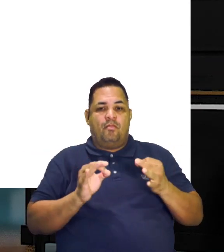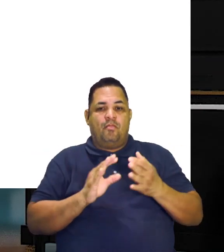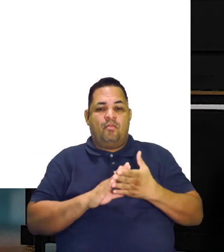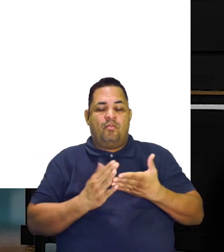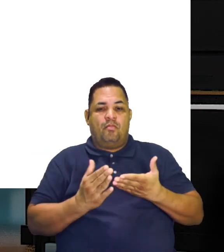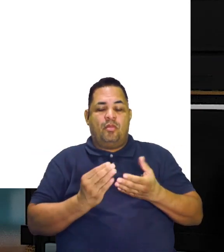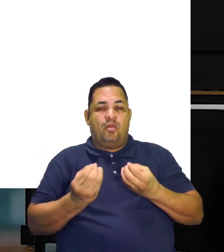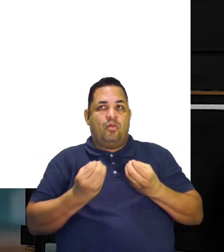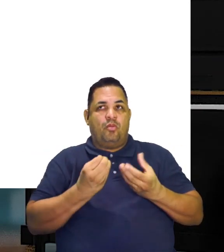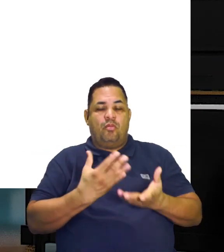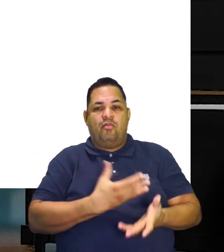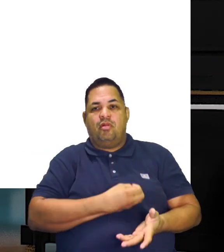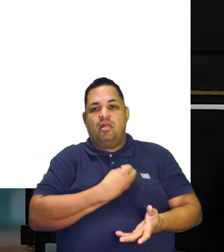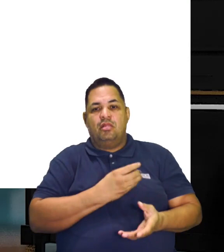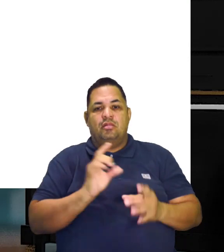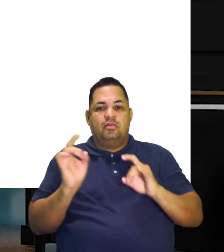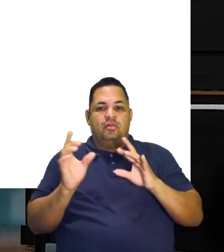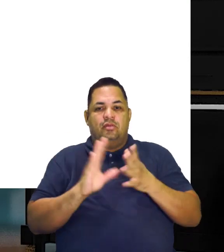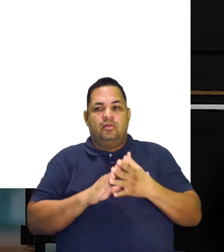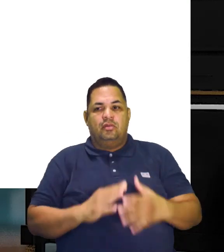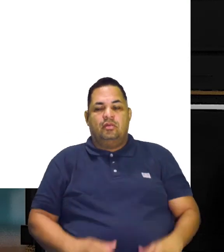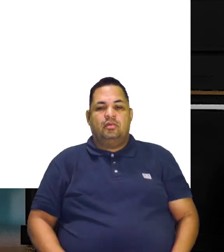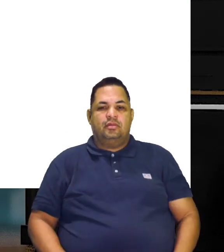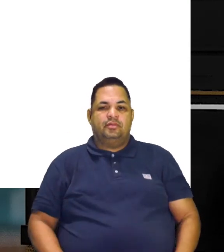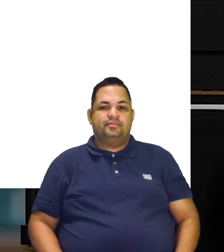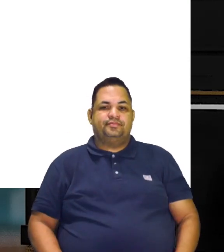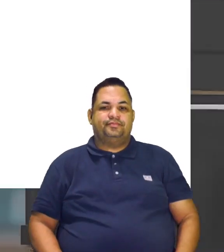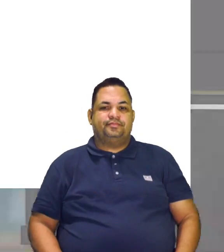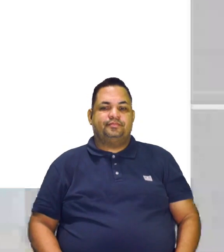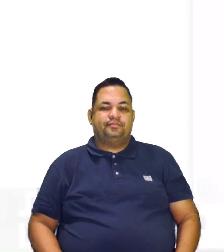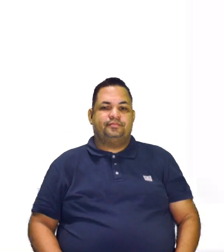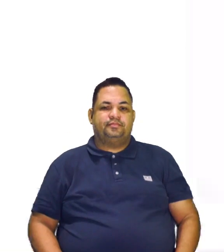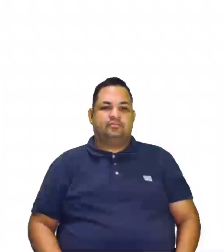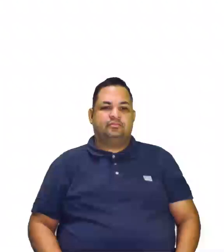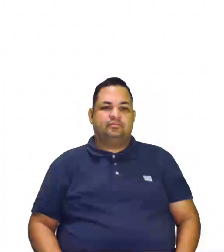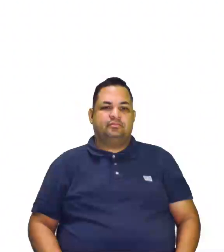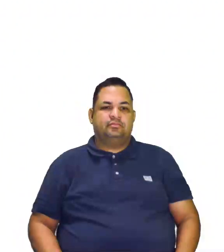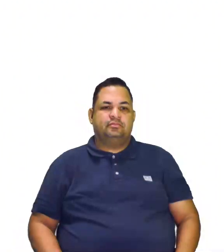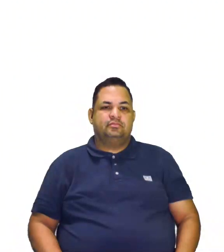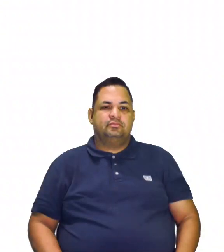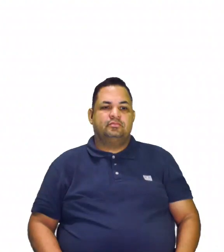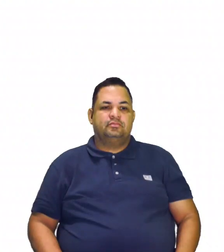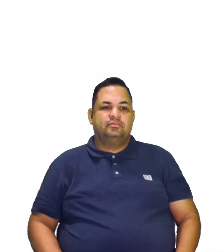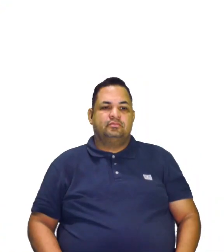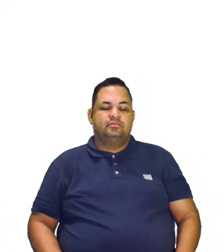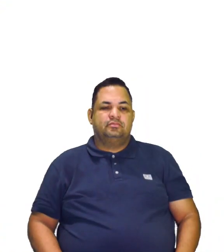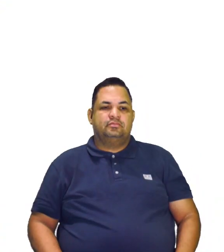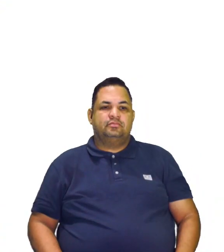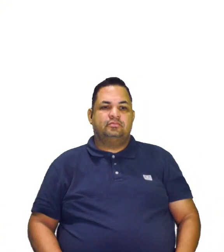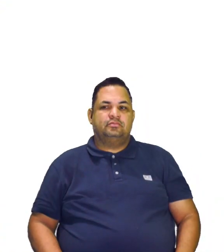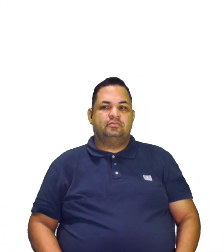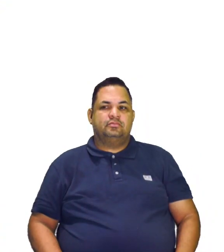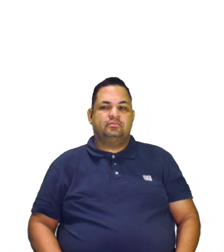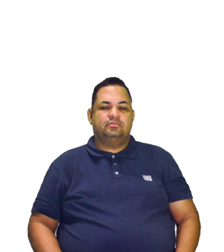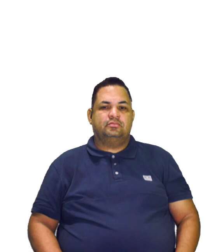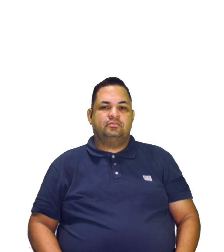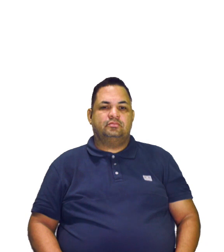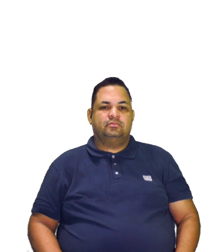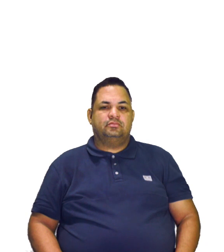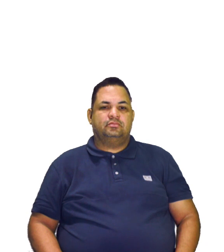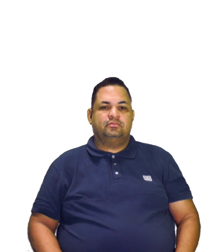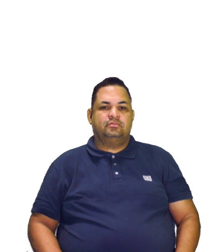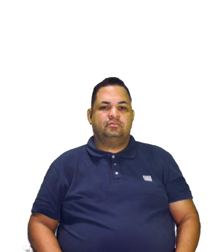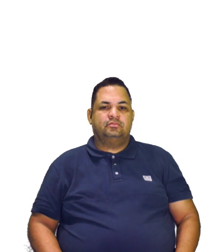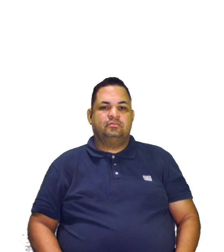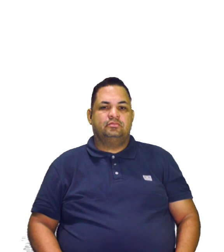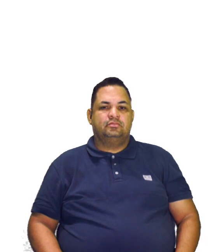ali no seu modo de vida, certo? Voltando para a tela, questão 2, deixa eu ver se é a 2